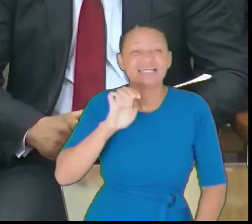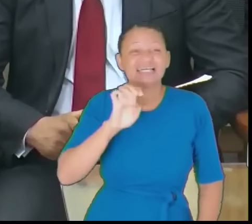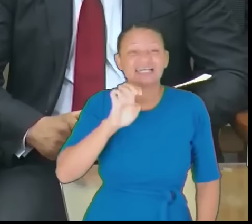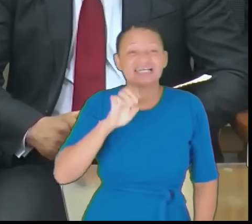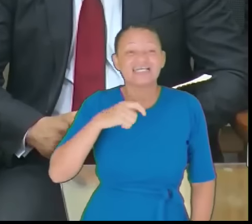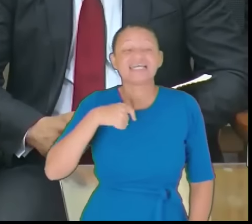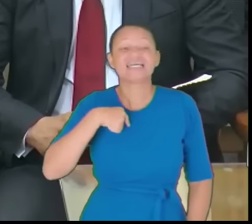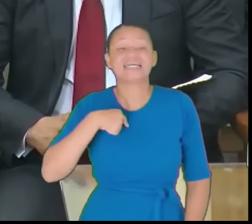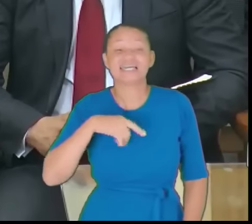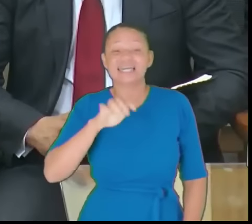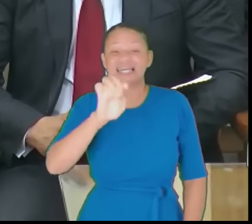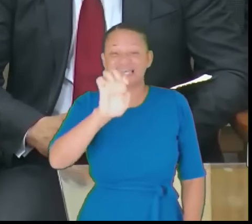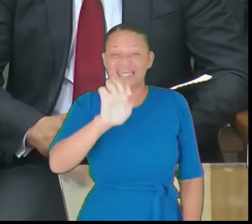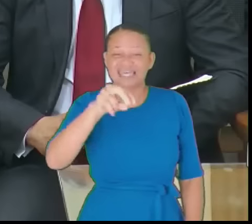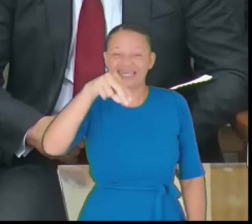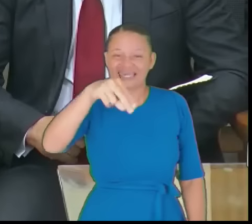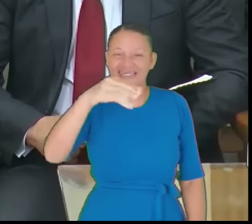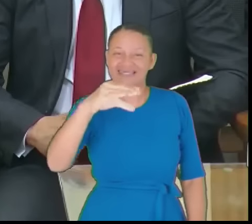fui encandeado.